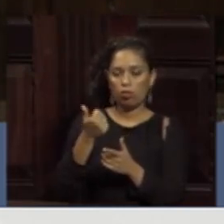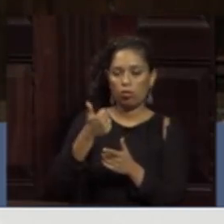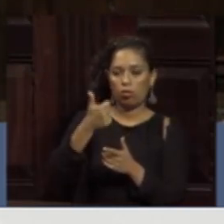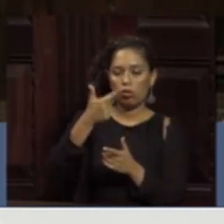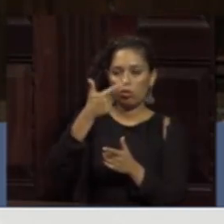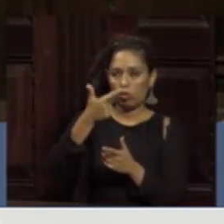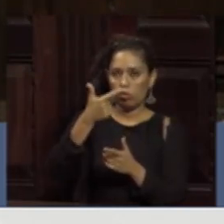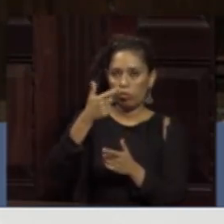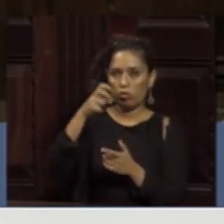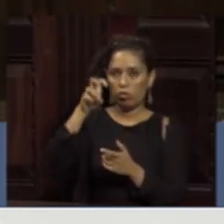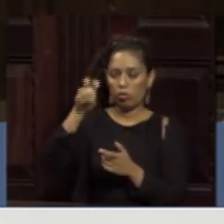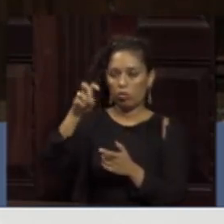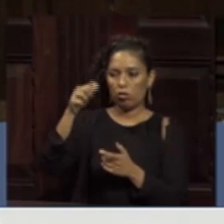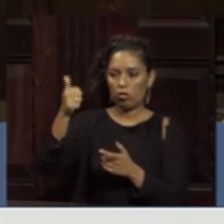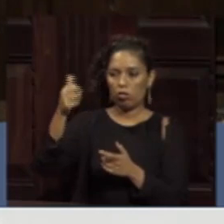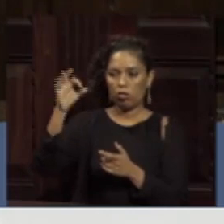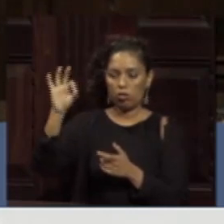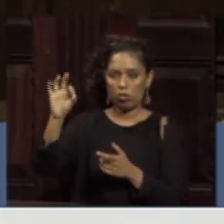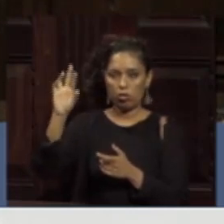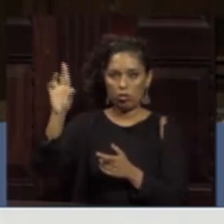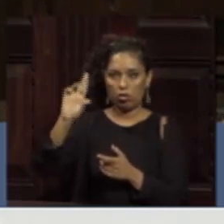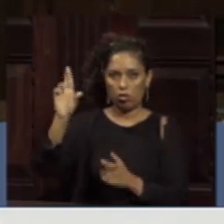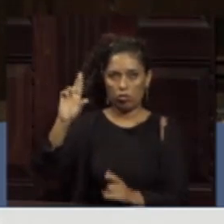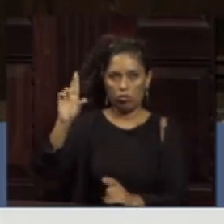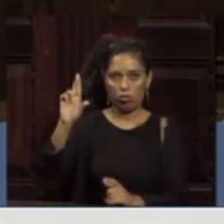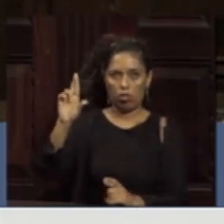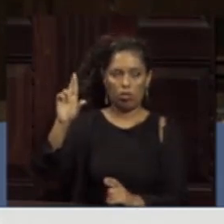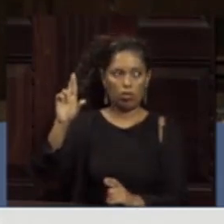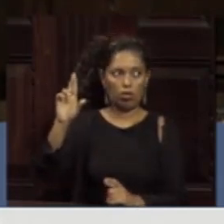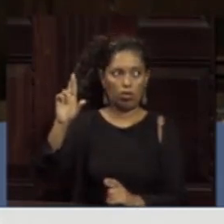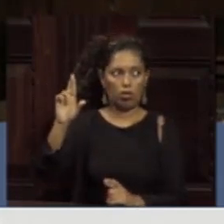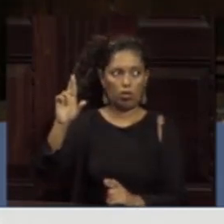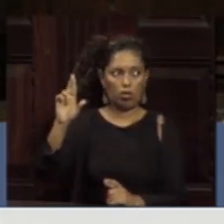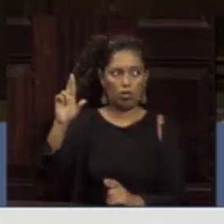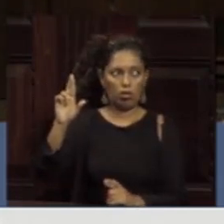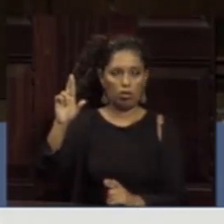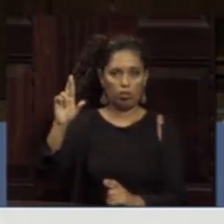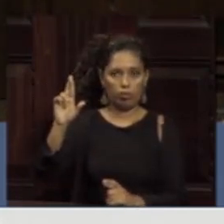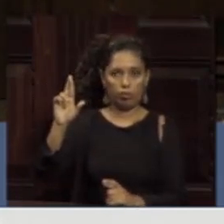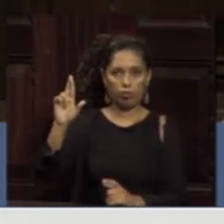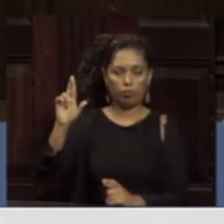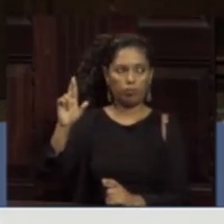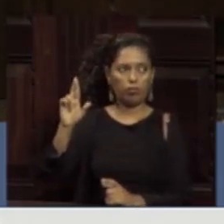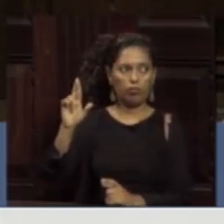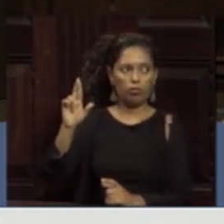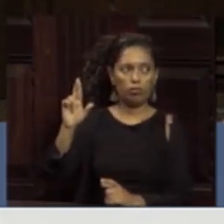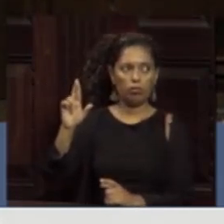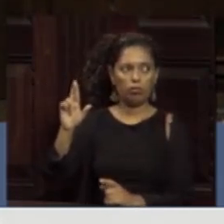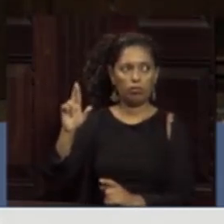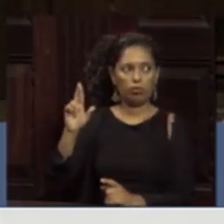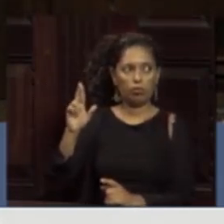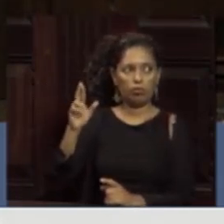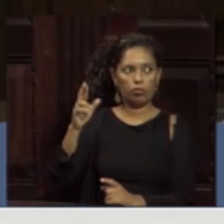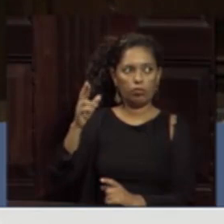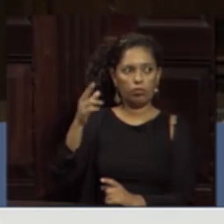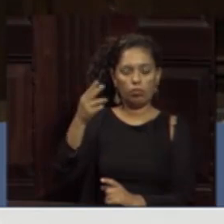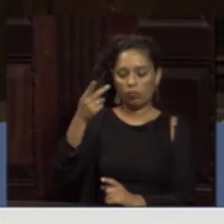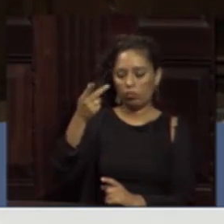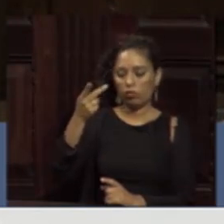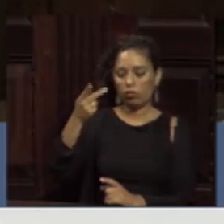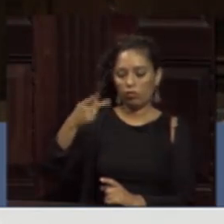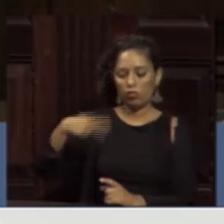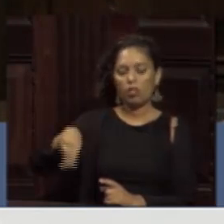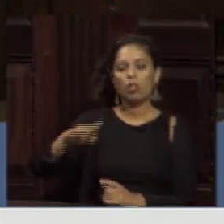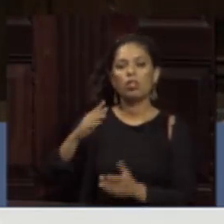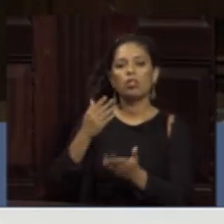R$3.015. Então, houve resistência de quem defende as escolas particulares,